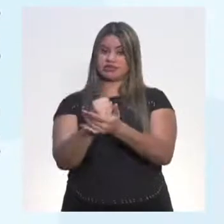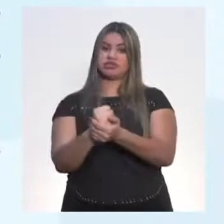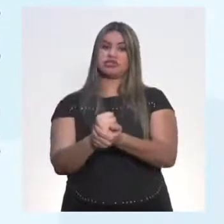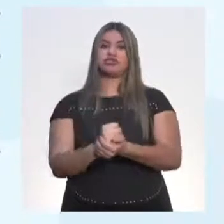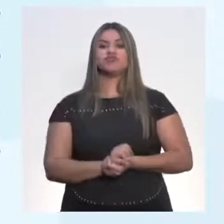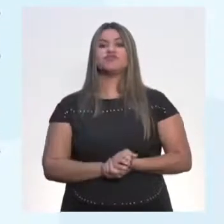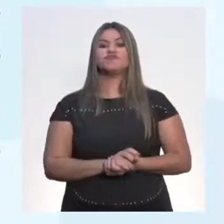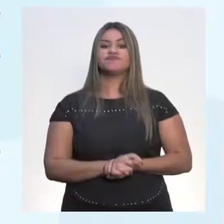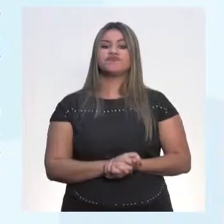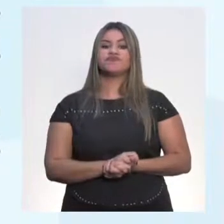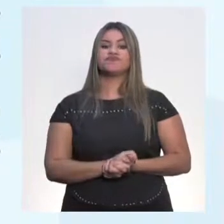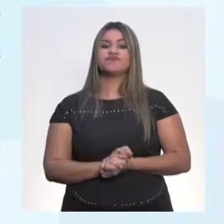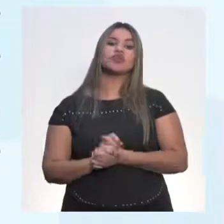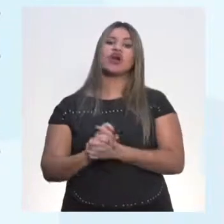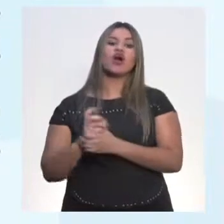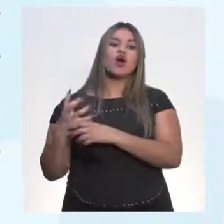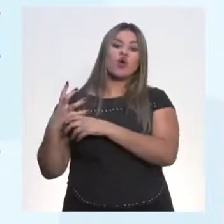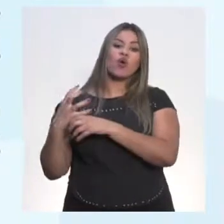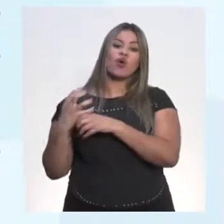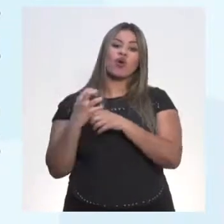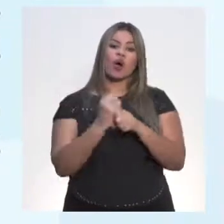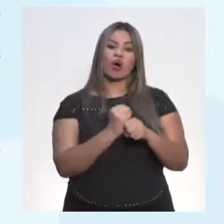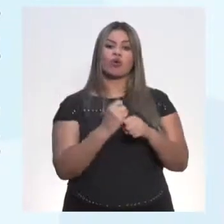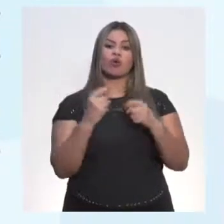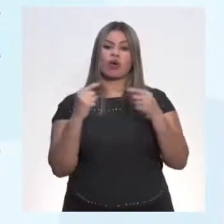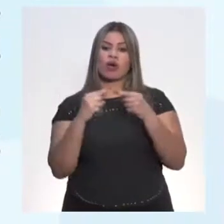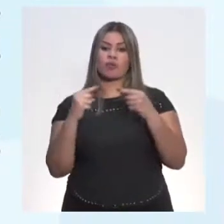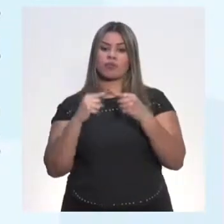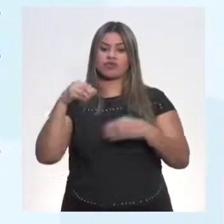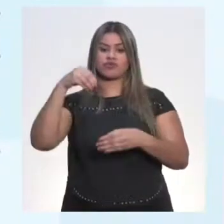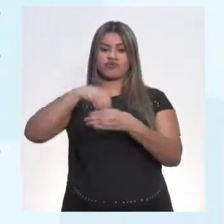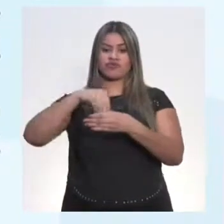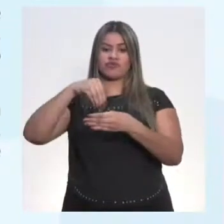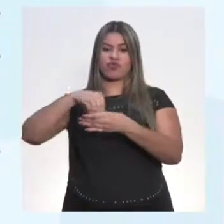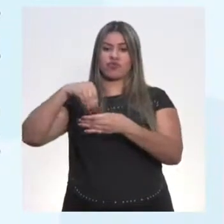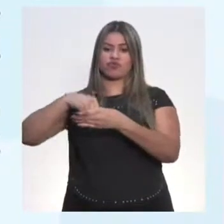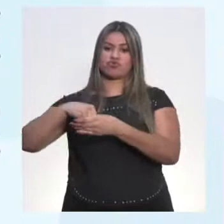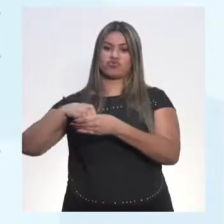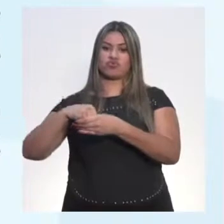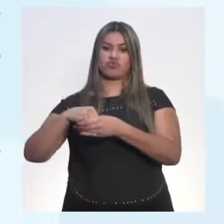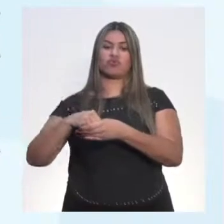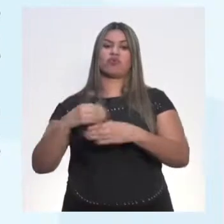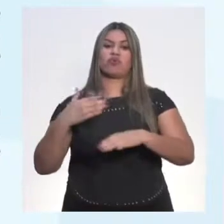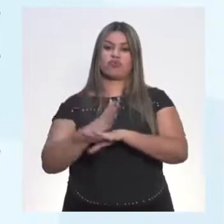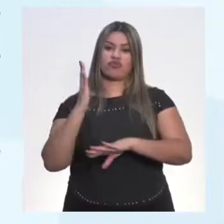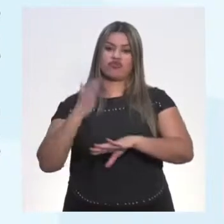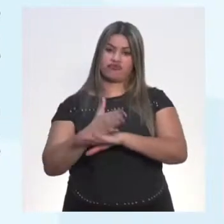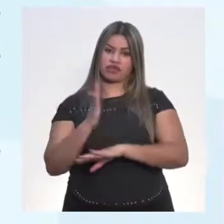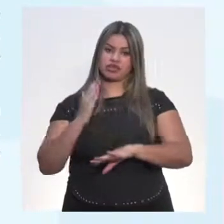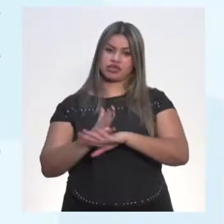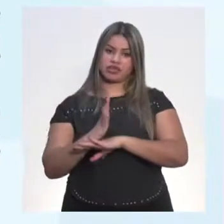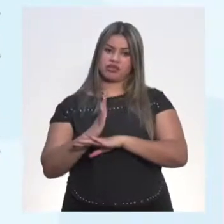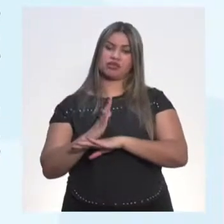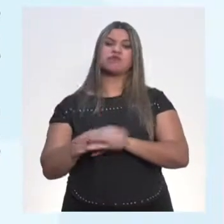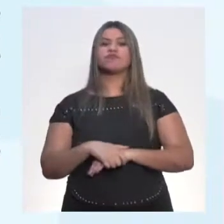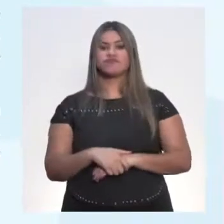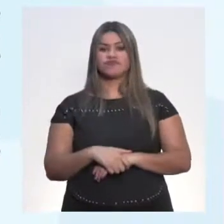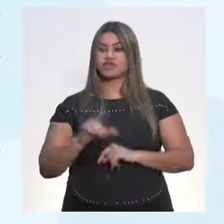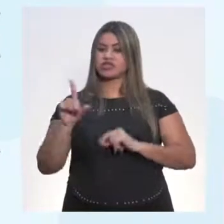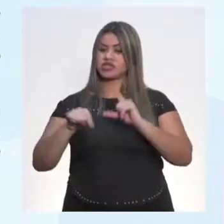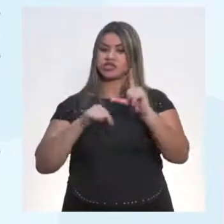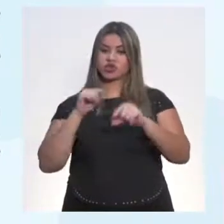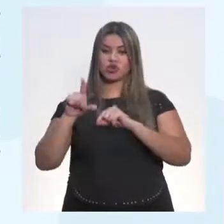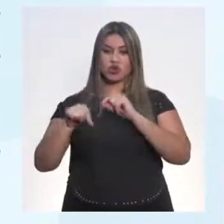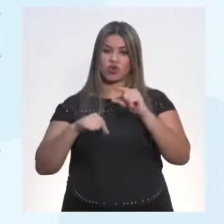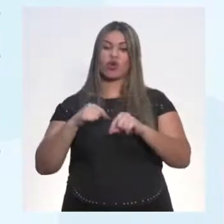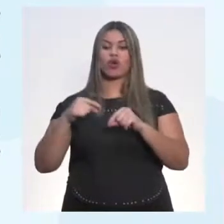cálculo do sistema eleitoral é formado pelo conjunto dos votos válidos ou seja só aquilo que você é um determinado